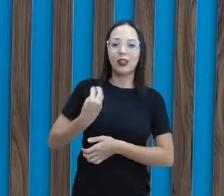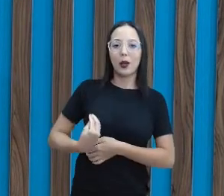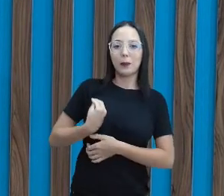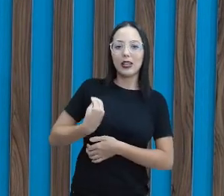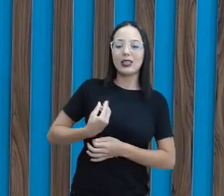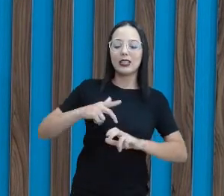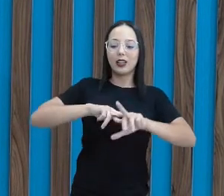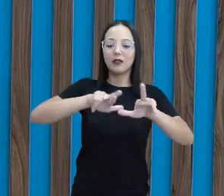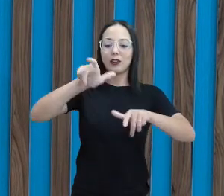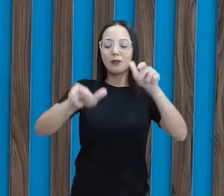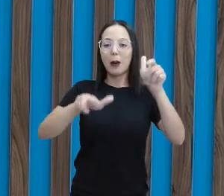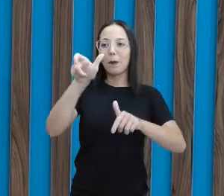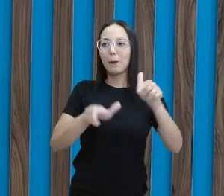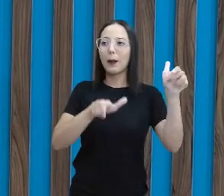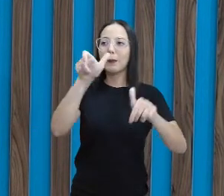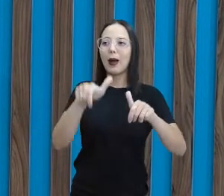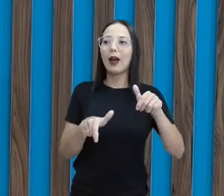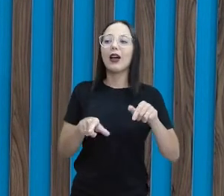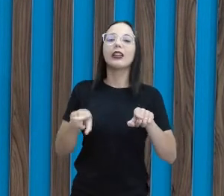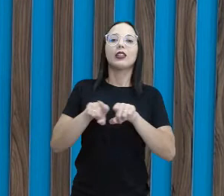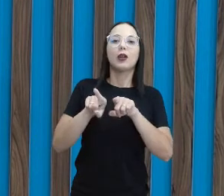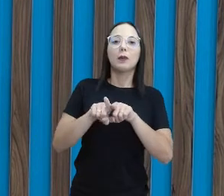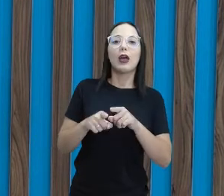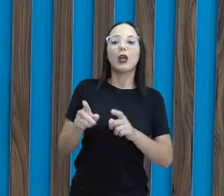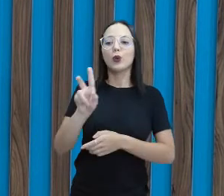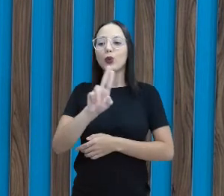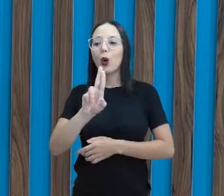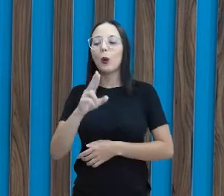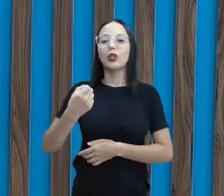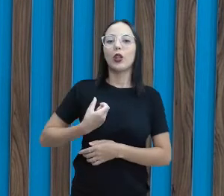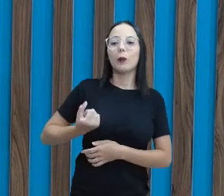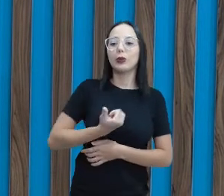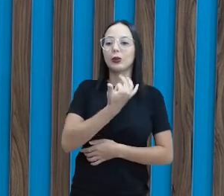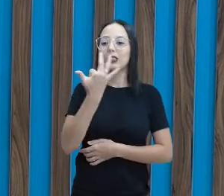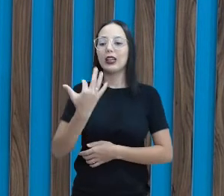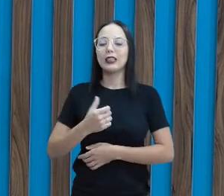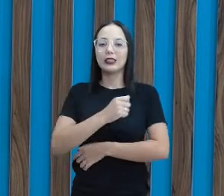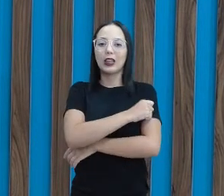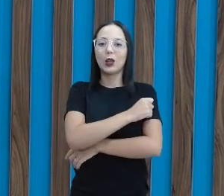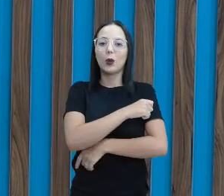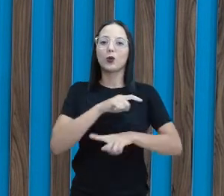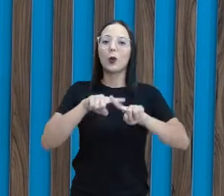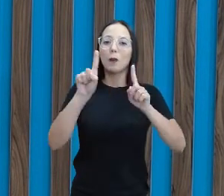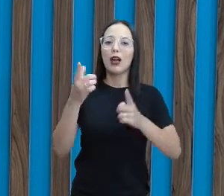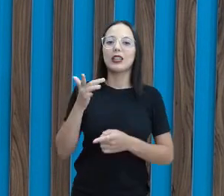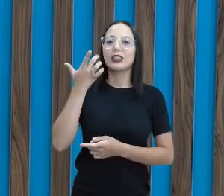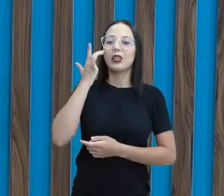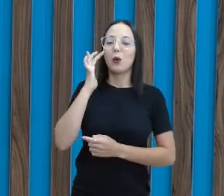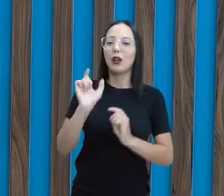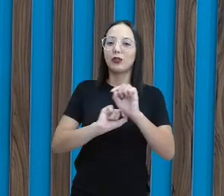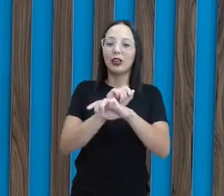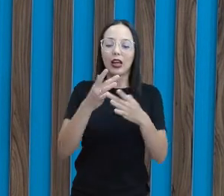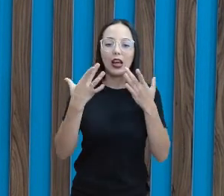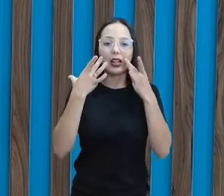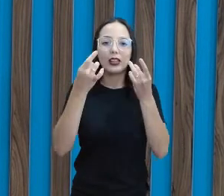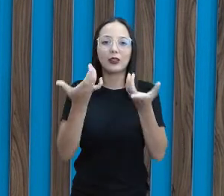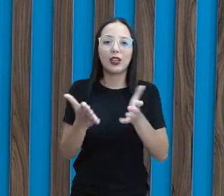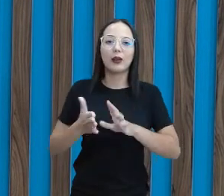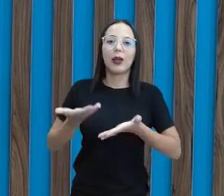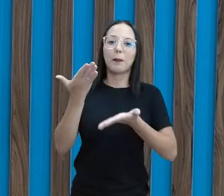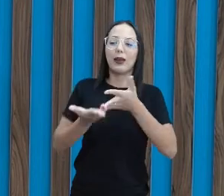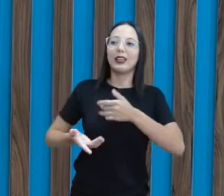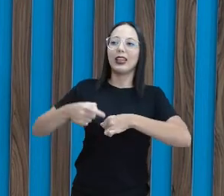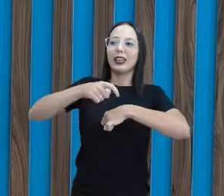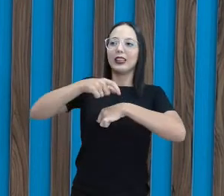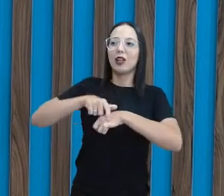de vários alunos, né? Aparece aqui o númerozinho da quantidade de alunos, mas eu acho que eles estão tão atentos que não querem perder tempo aqui